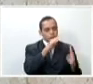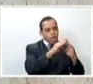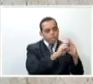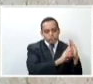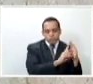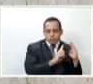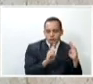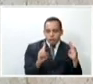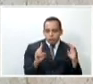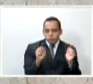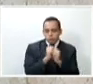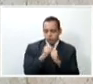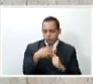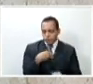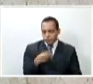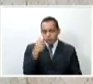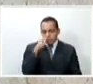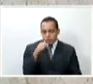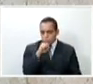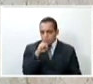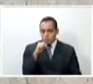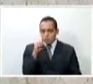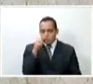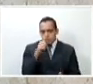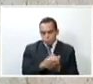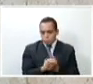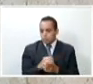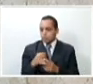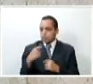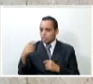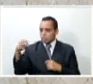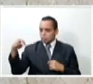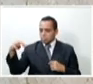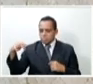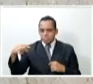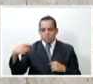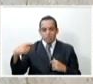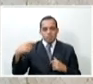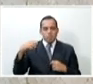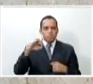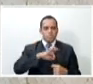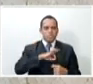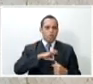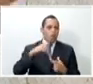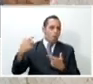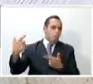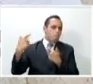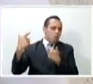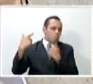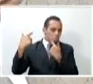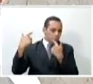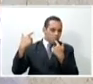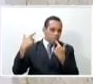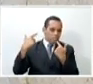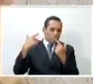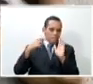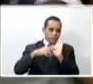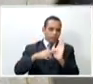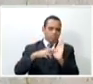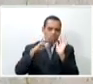2 anos quando foram abordados por suspeito anunciando o roubo. O policial acabou sendo baleado por vários disparos e foi morto na frente da